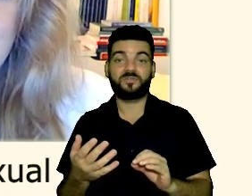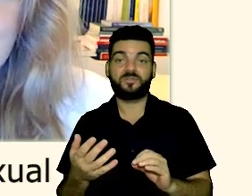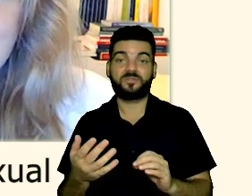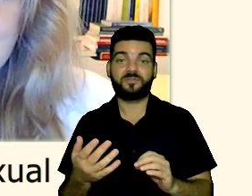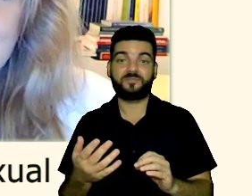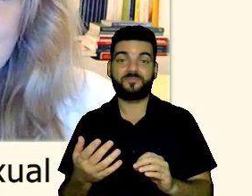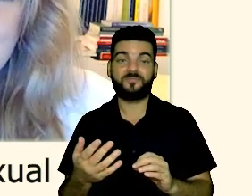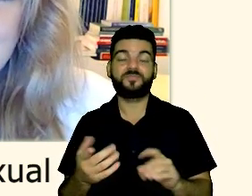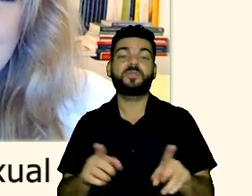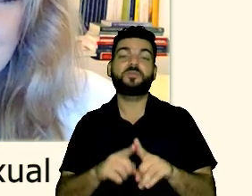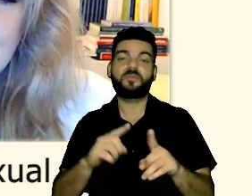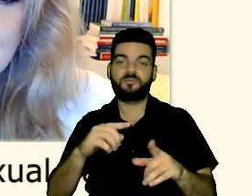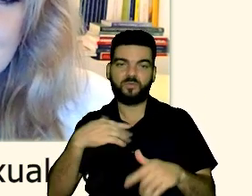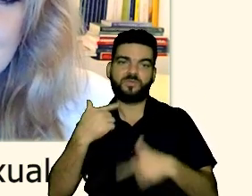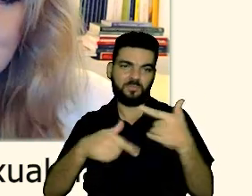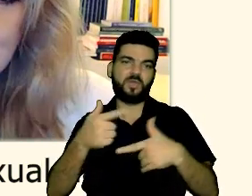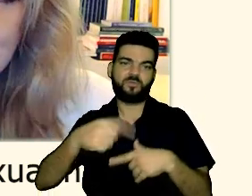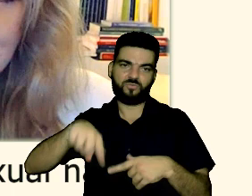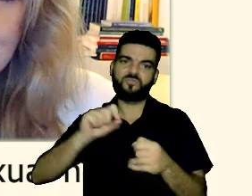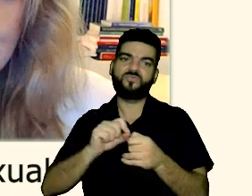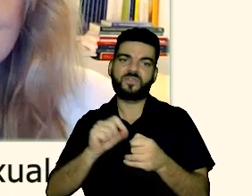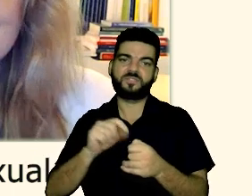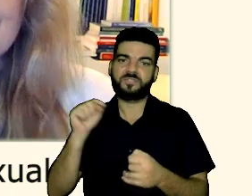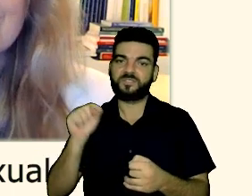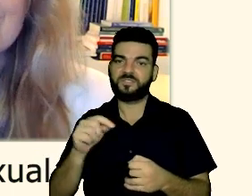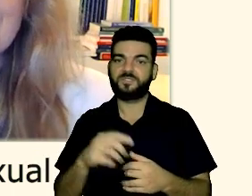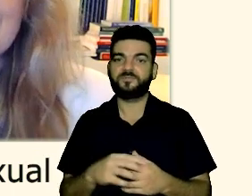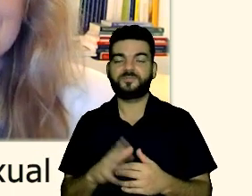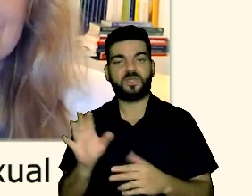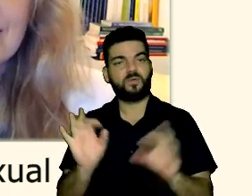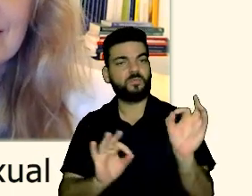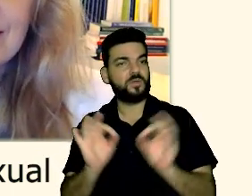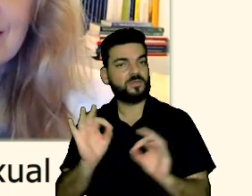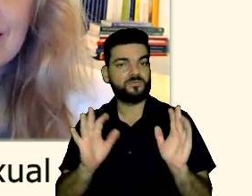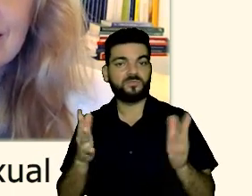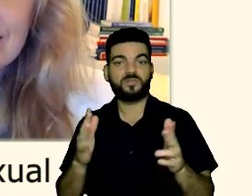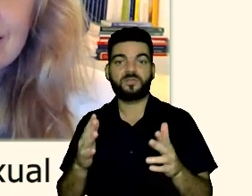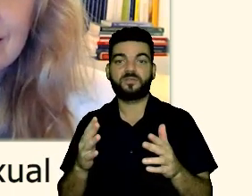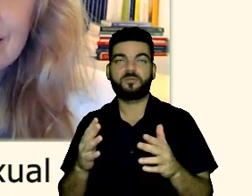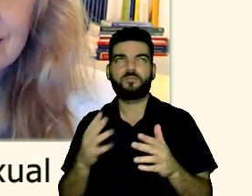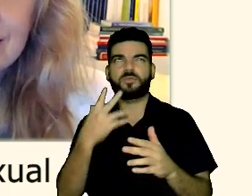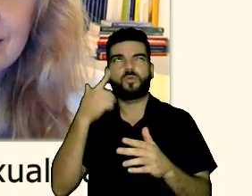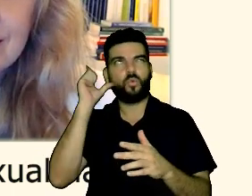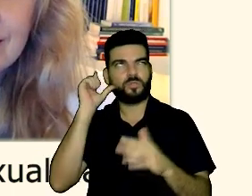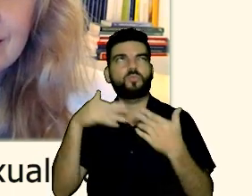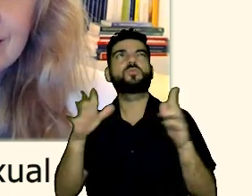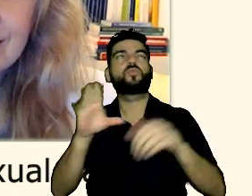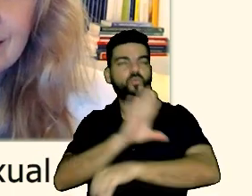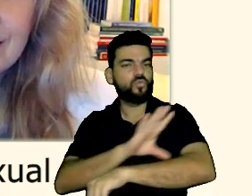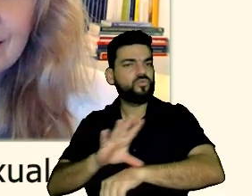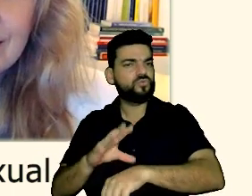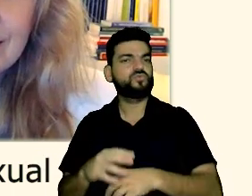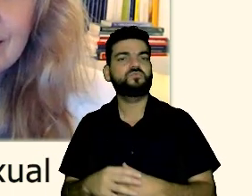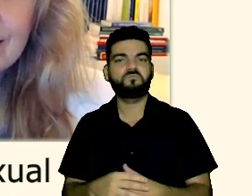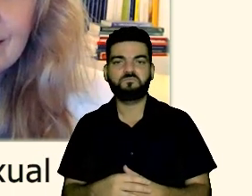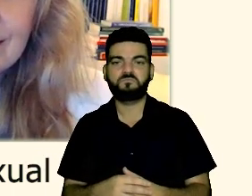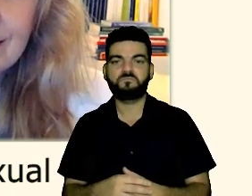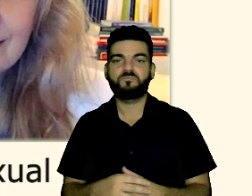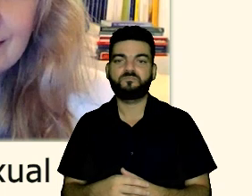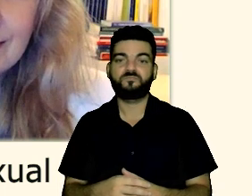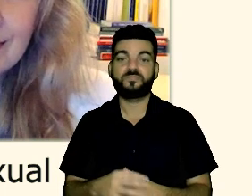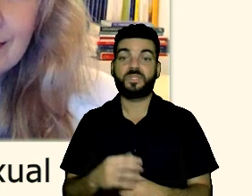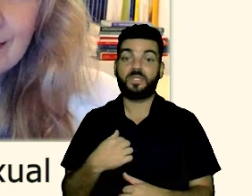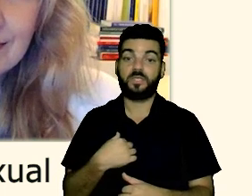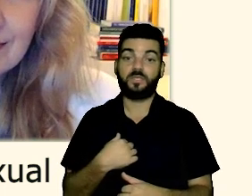falas iniciais e também a doutora Maria Fernanda, da nossa comissão, que explorou, né, tão lindamente, né, o trabalho que a